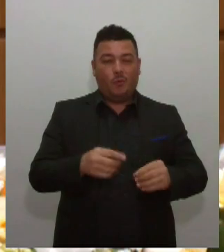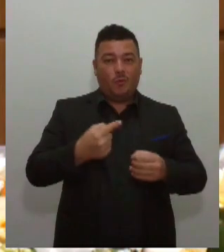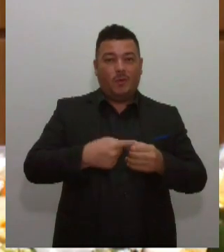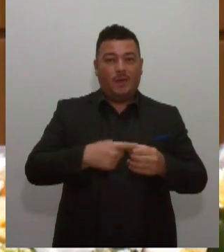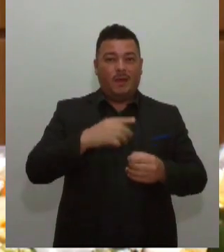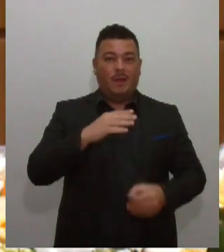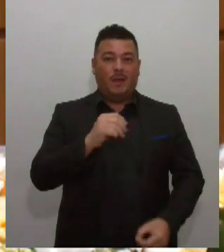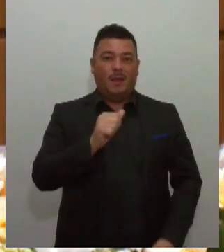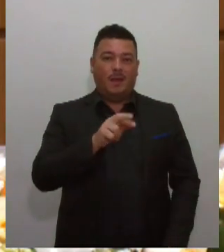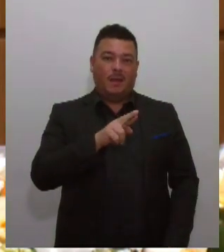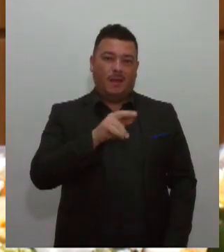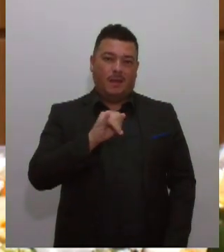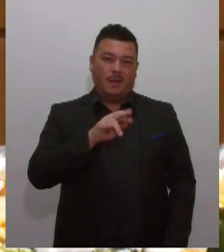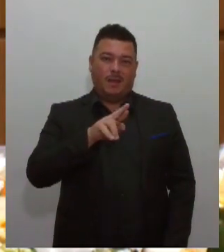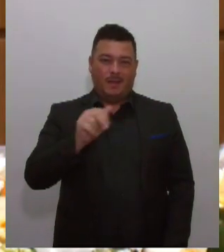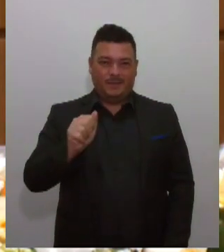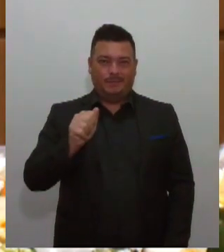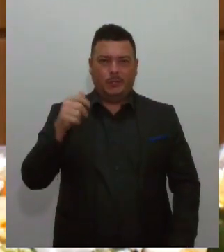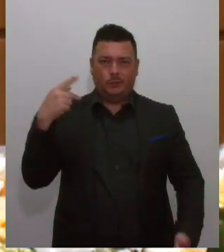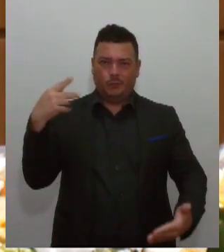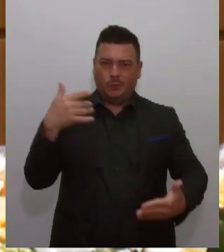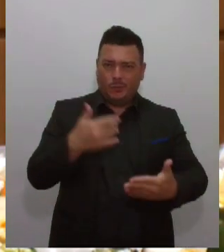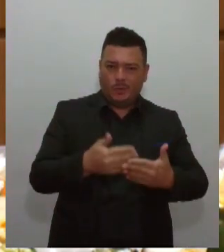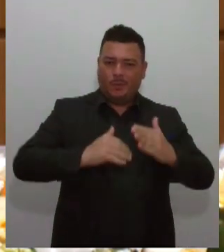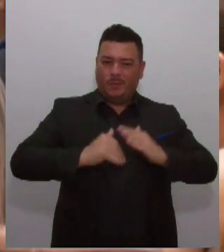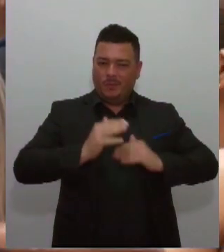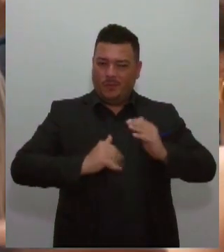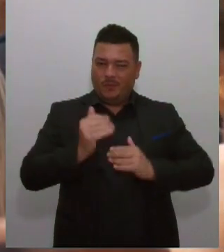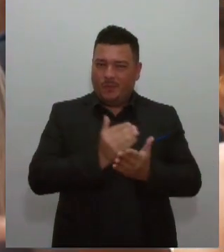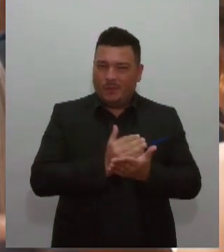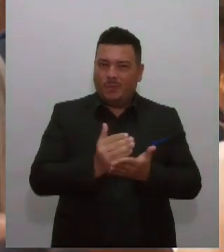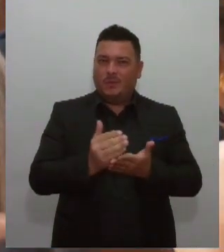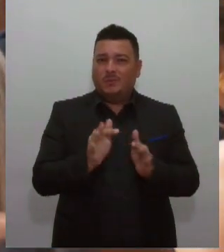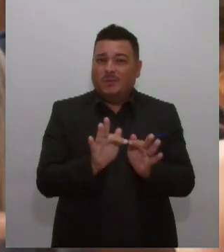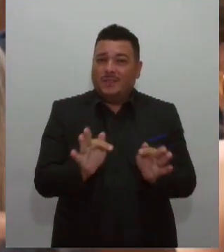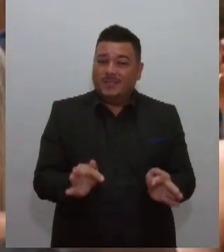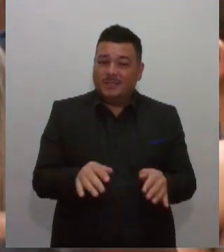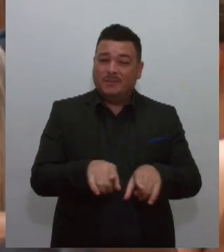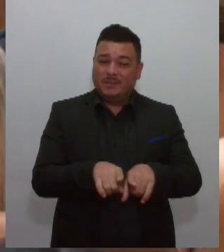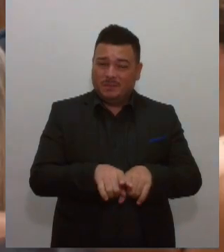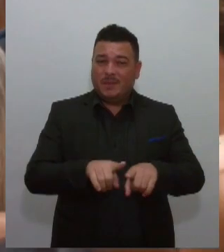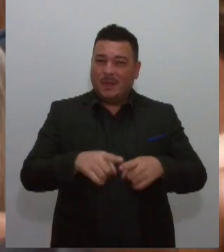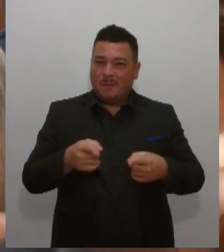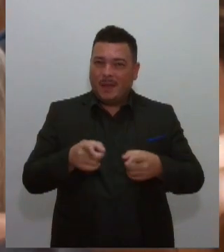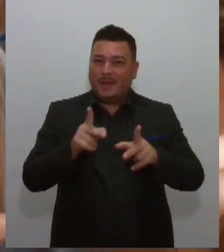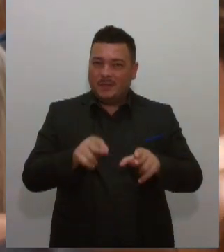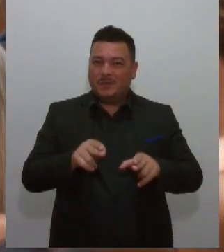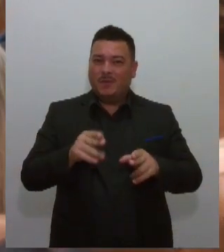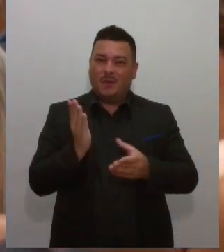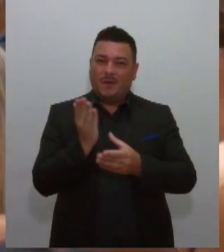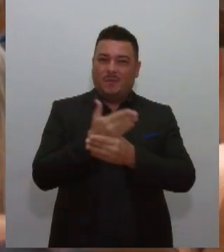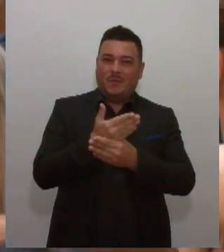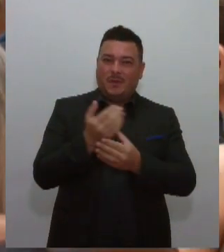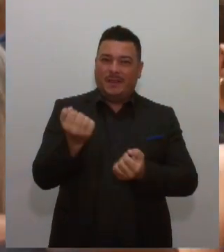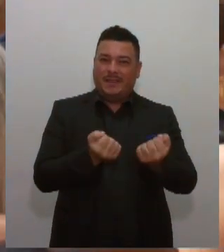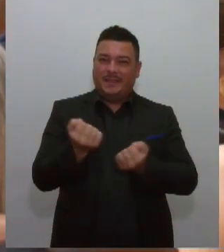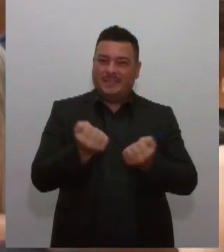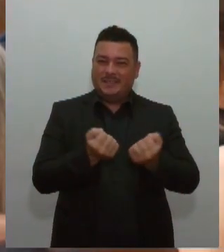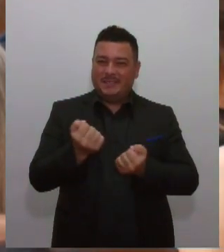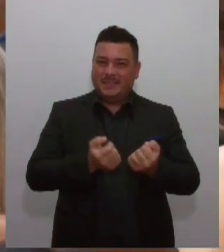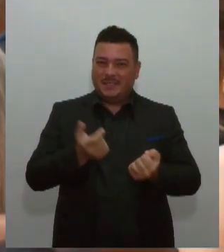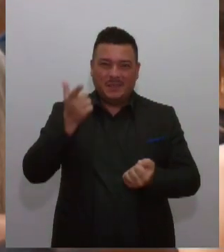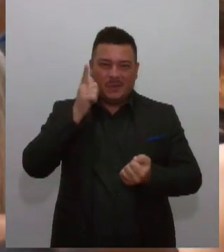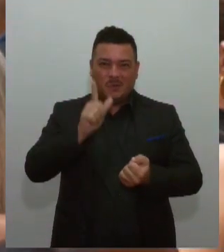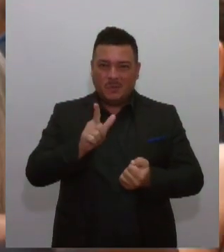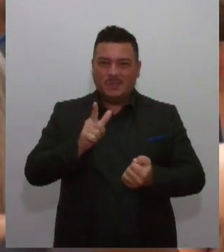Sua trajetória profissional começou de maneira humilde, mas foi como taxista que ele encontrou a inspiração para